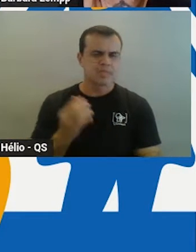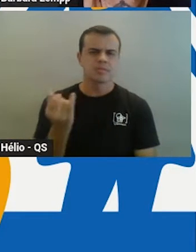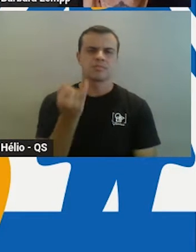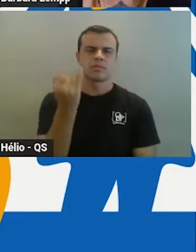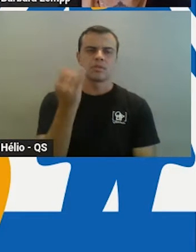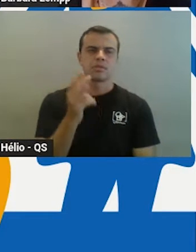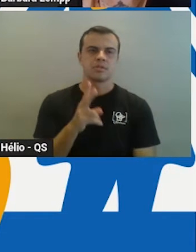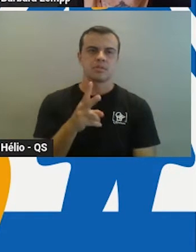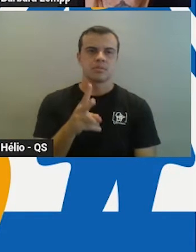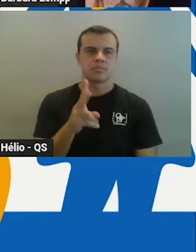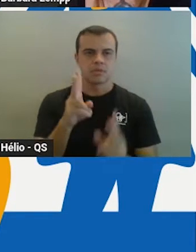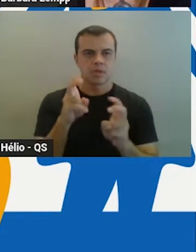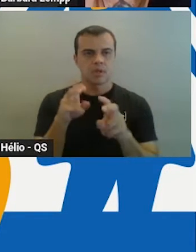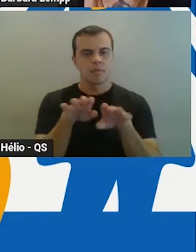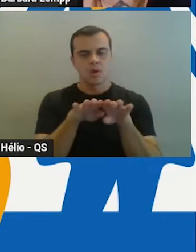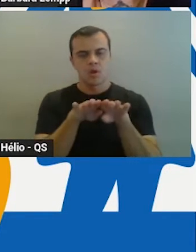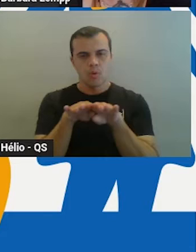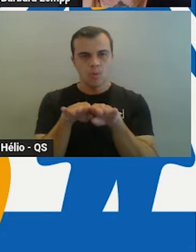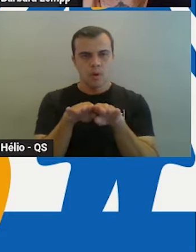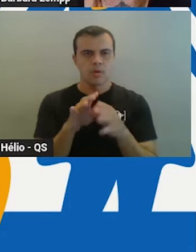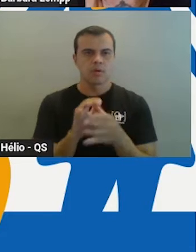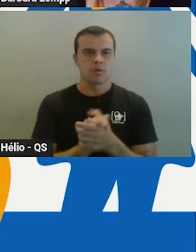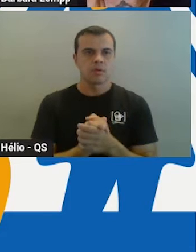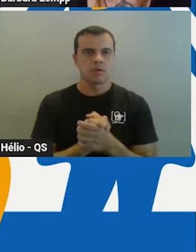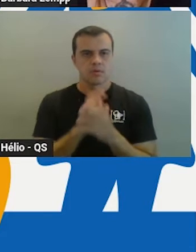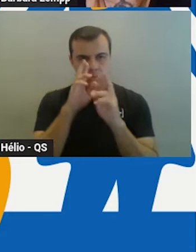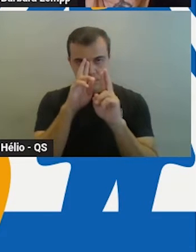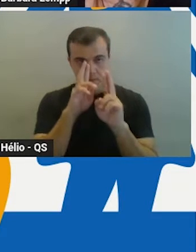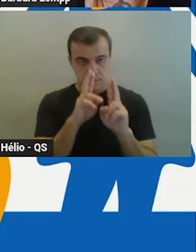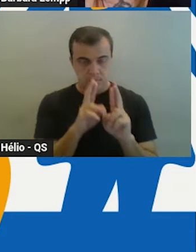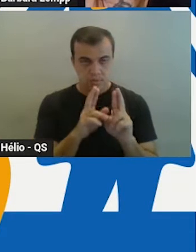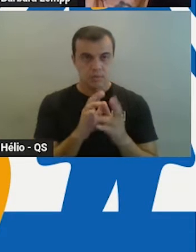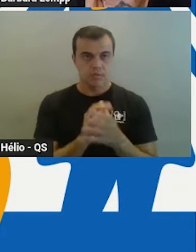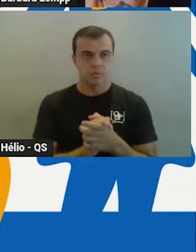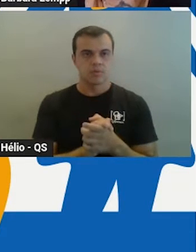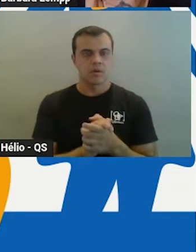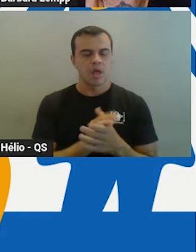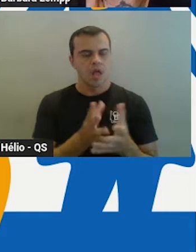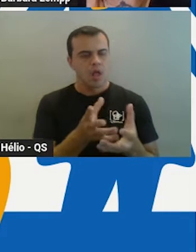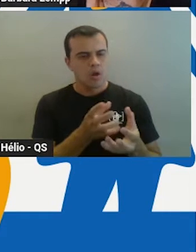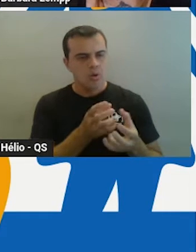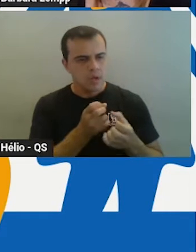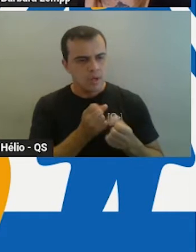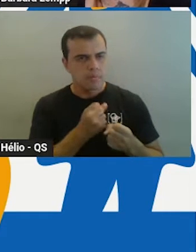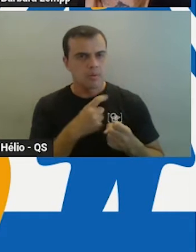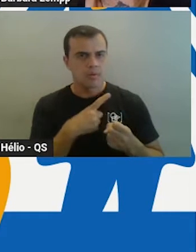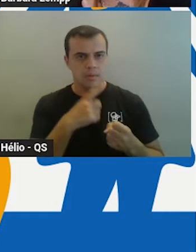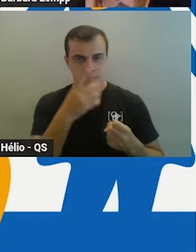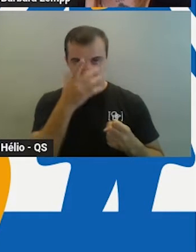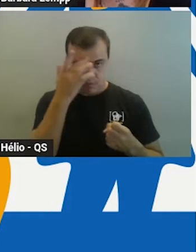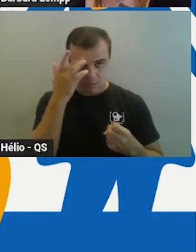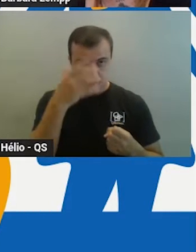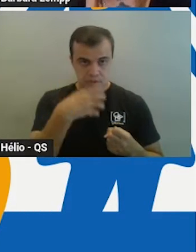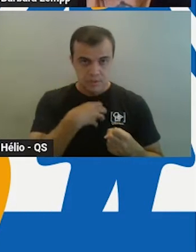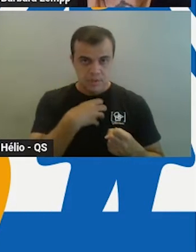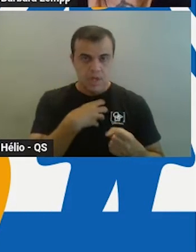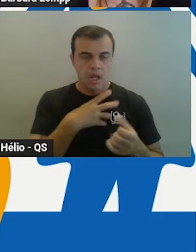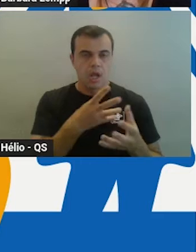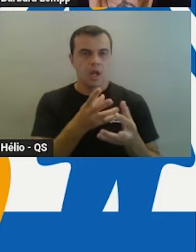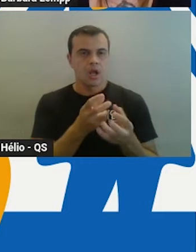é tratar como igual, né, tratar com respeito, ter um acolhimento, acho que é fazer as pessoas se sentirem